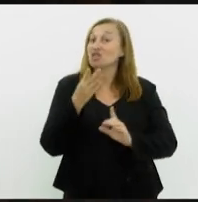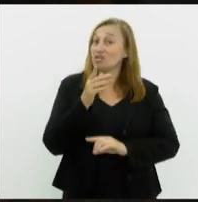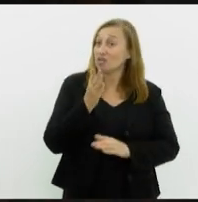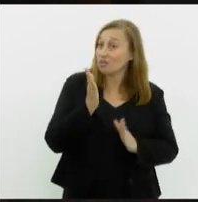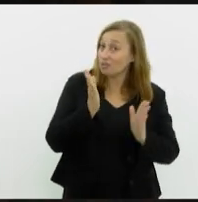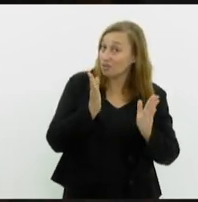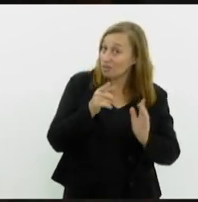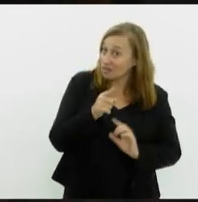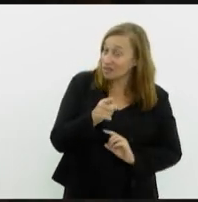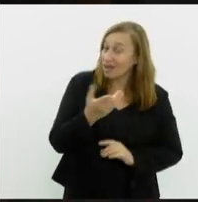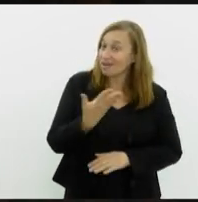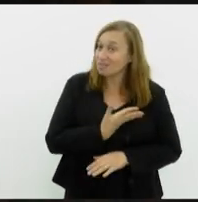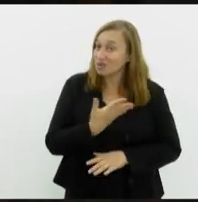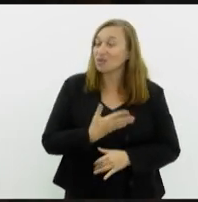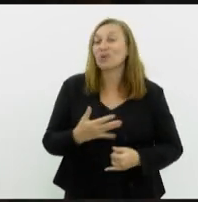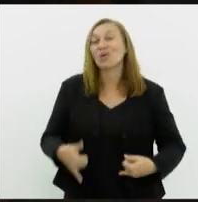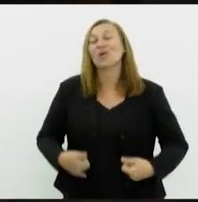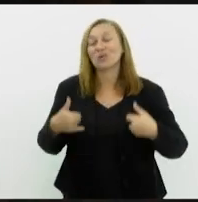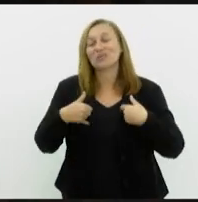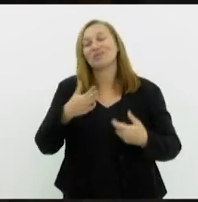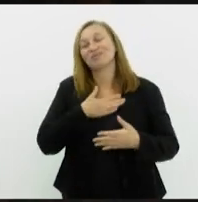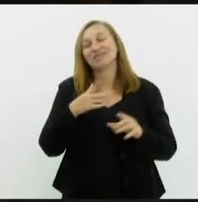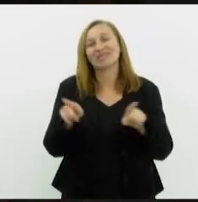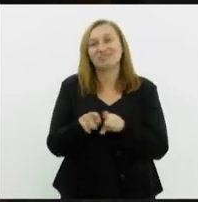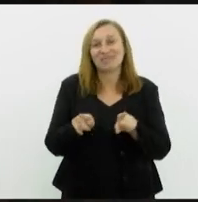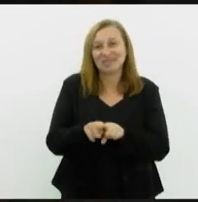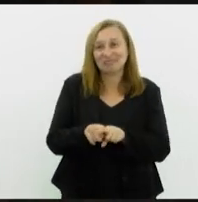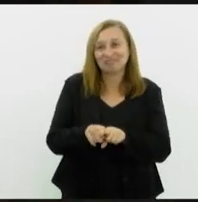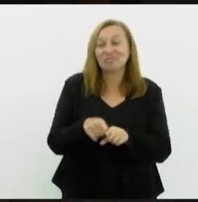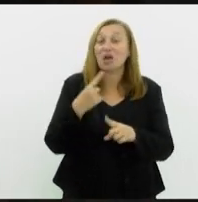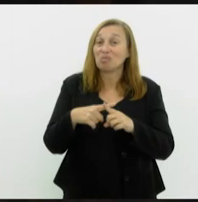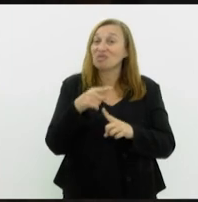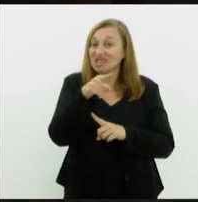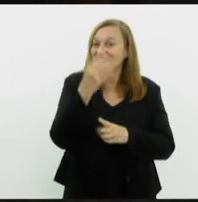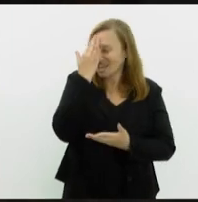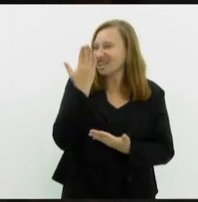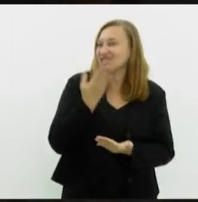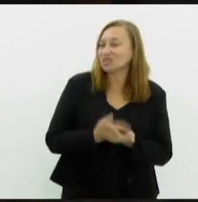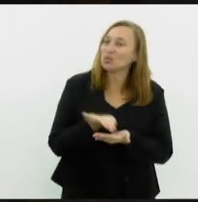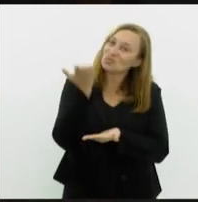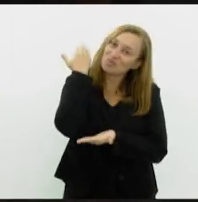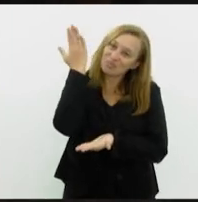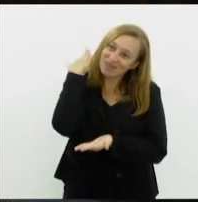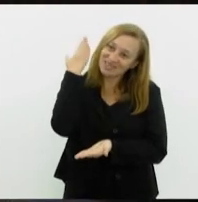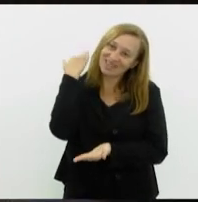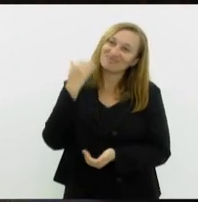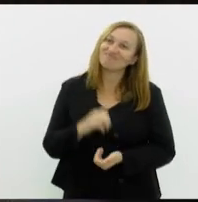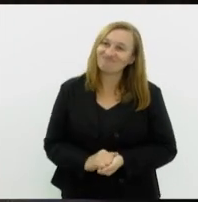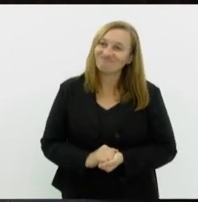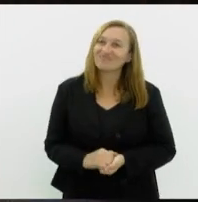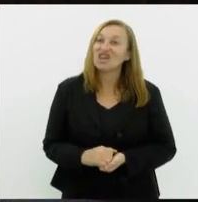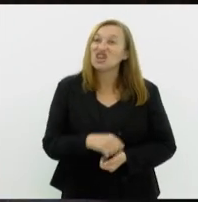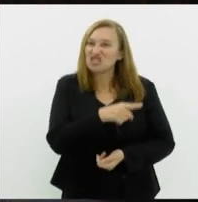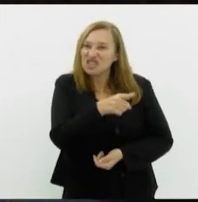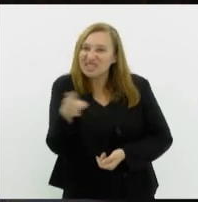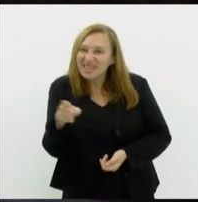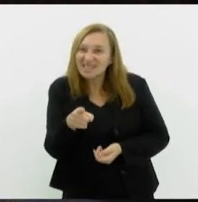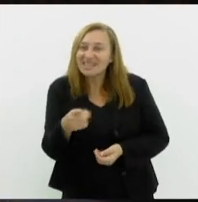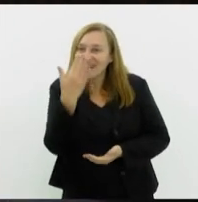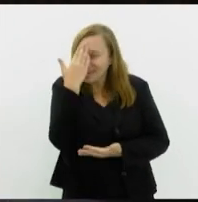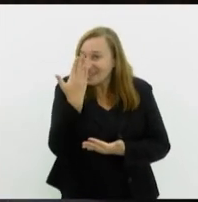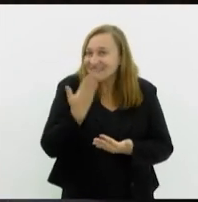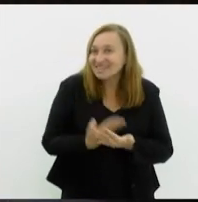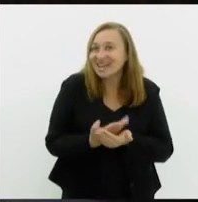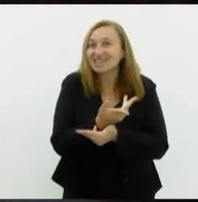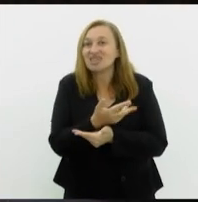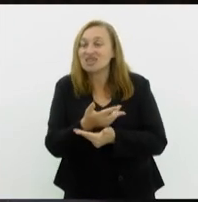amigo, é um motivo de muito orgulho para mim também, porque você acreditou lá atrás, vocês acreditaram e